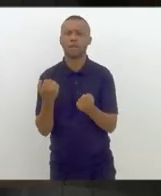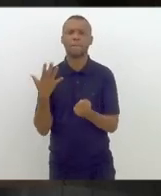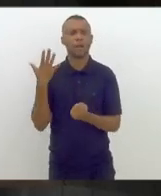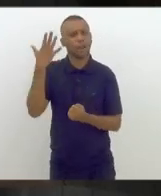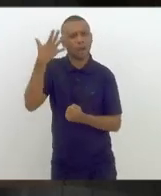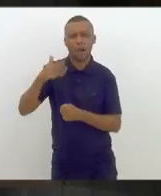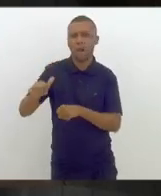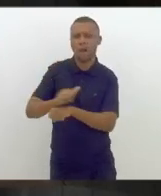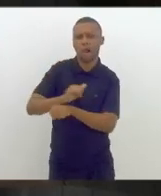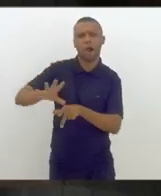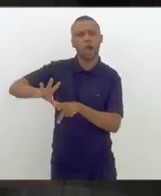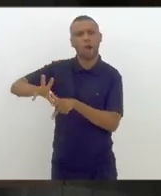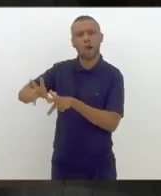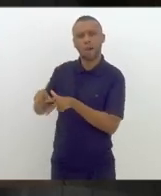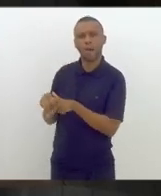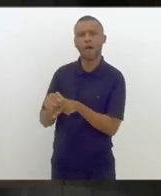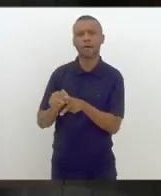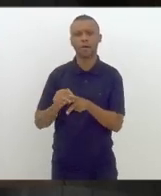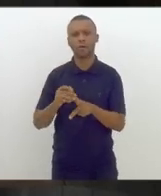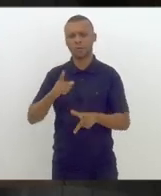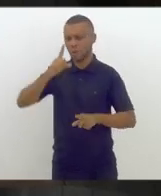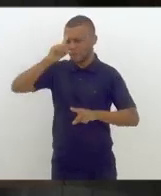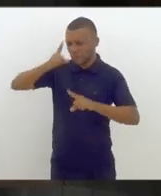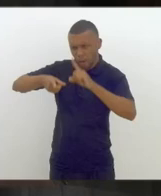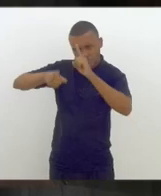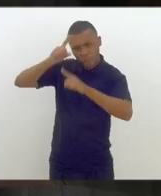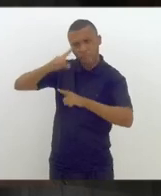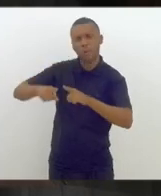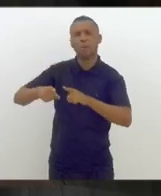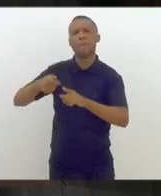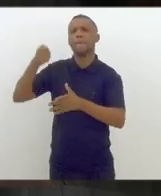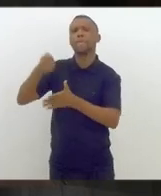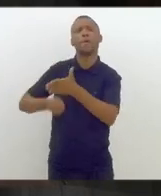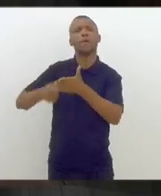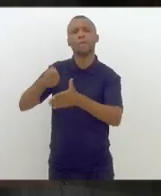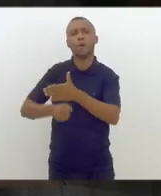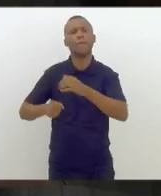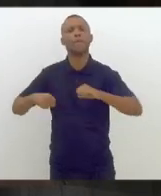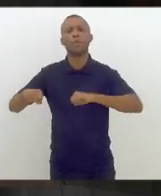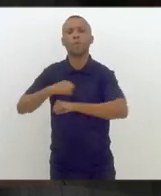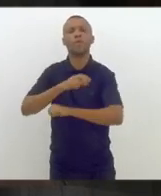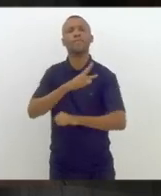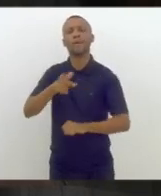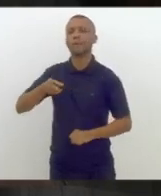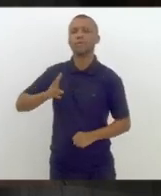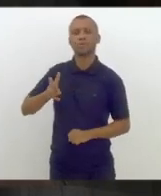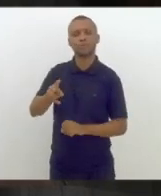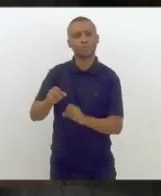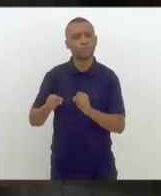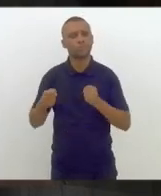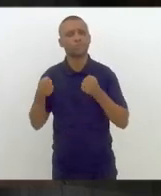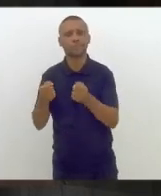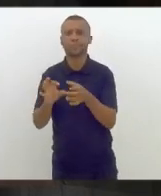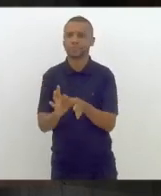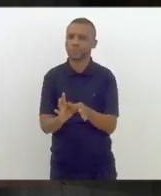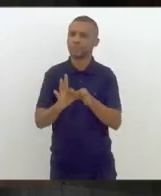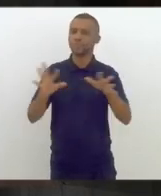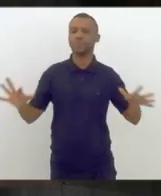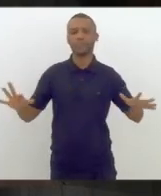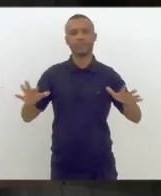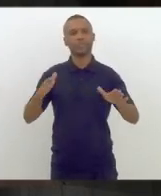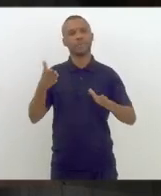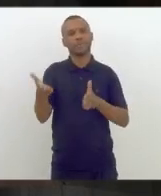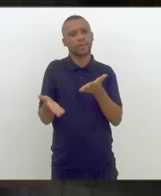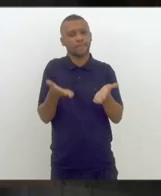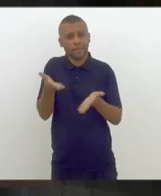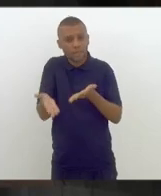de enfrentamento aos diferentes autoritarismos e assim continuará sendo. Aqueles que defendem a democracia, os serviços e os